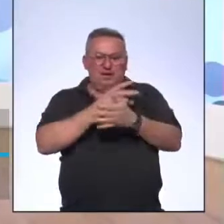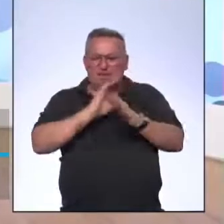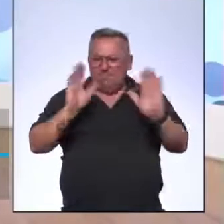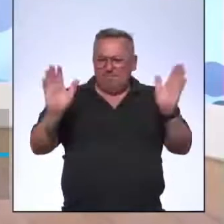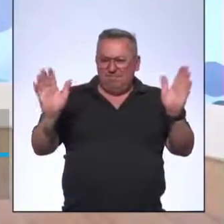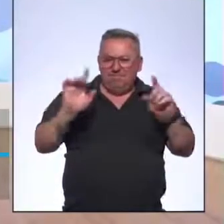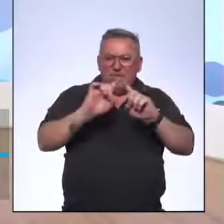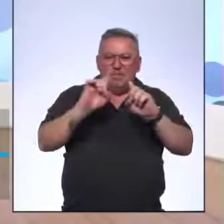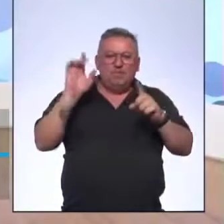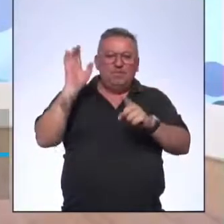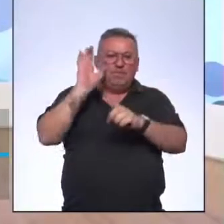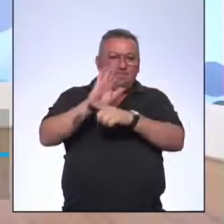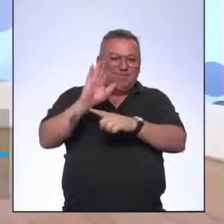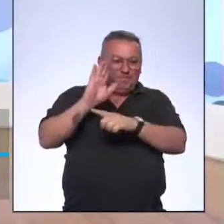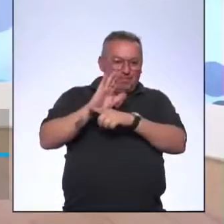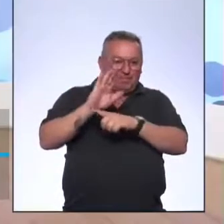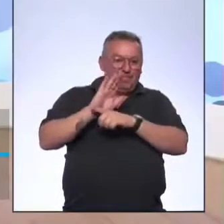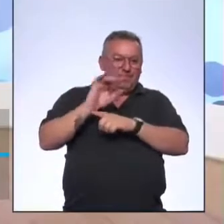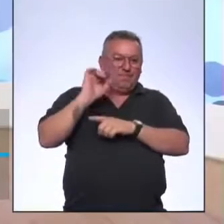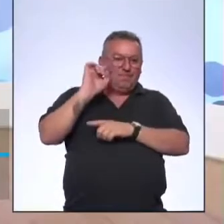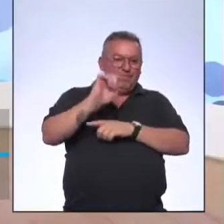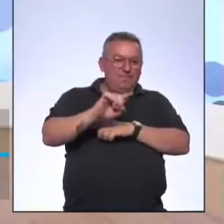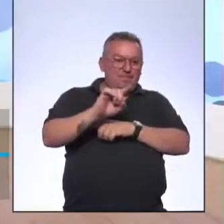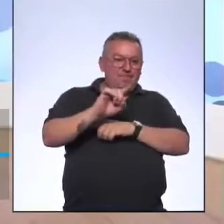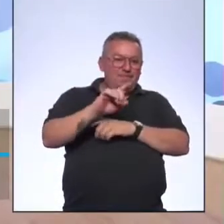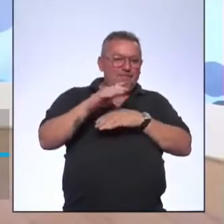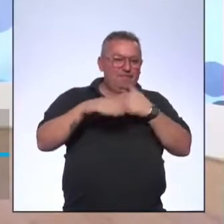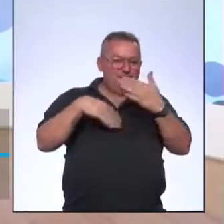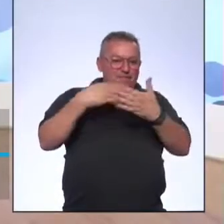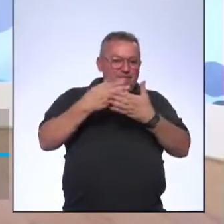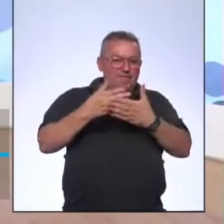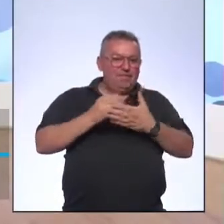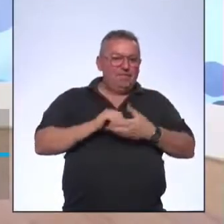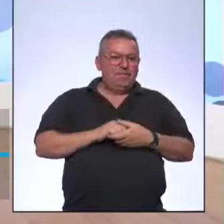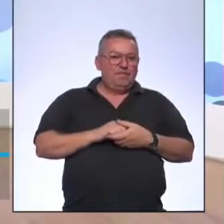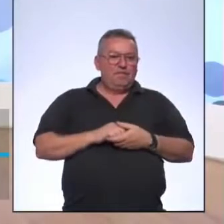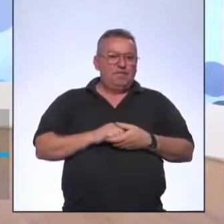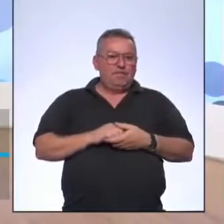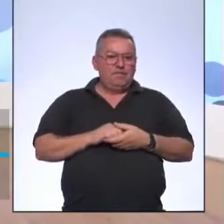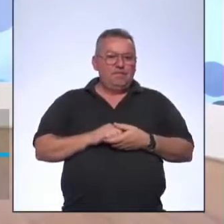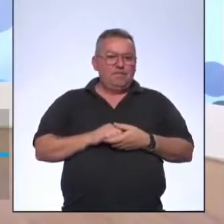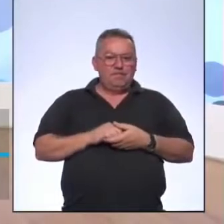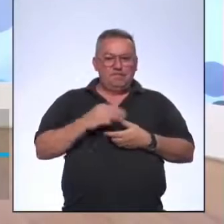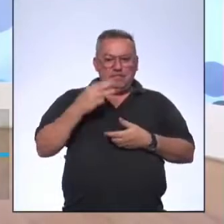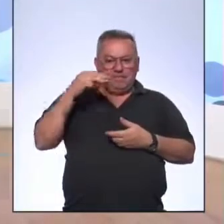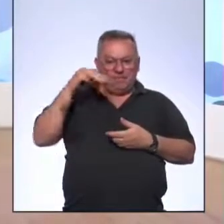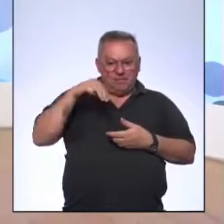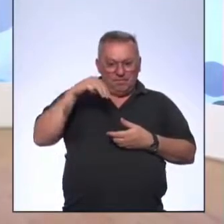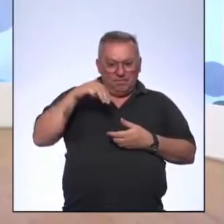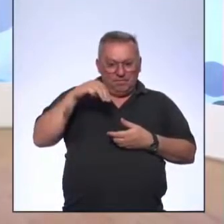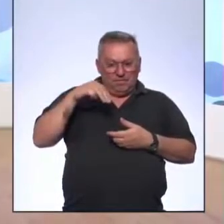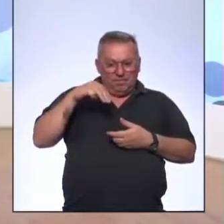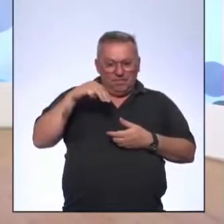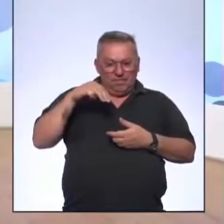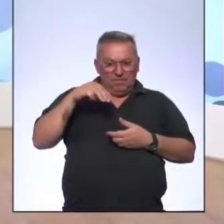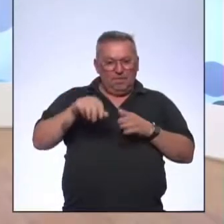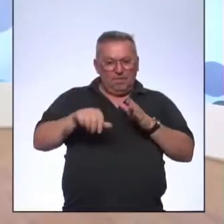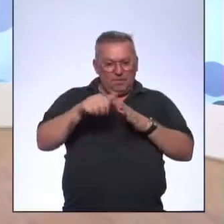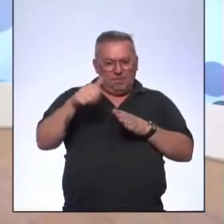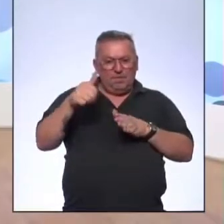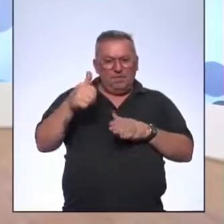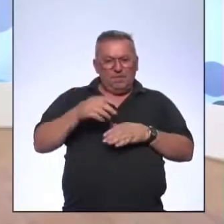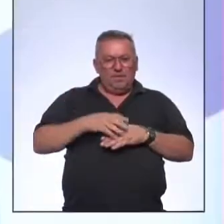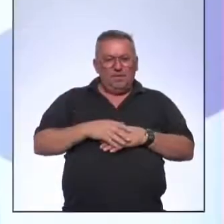mas auxiliando nessa nesse processo a pelo menos uns 3 minutinhos já que é o